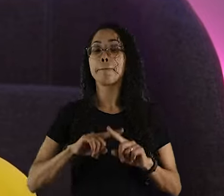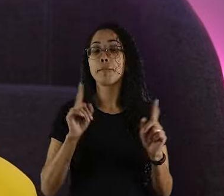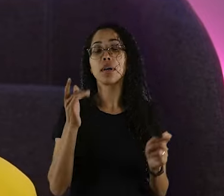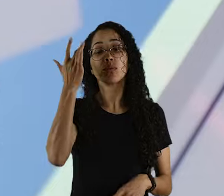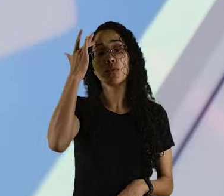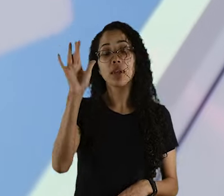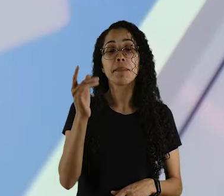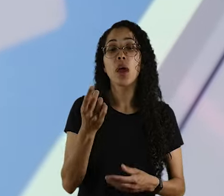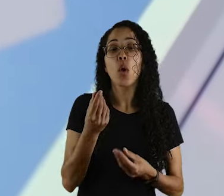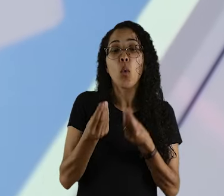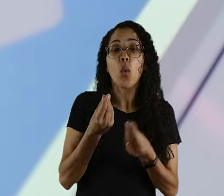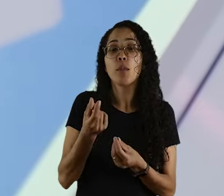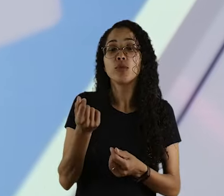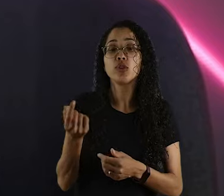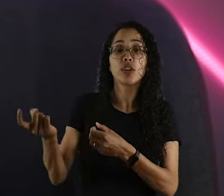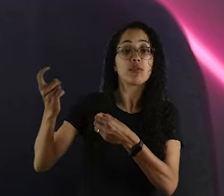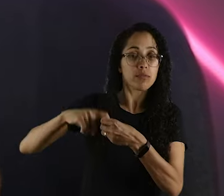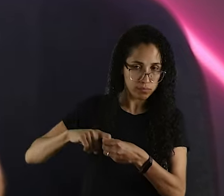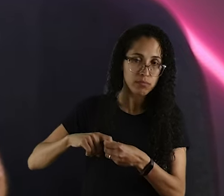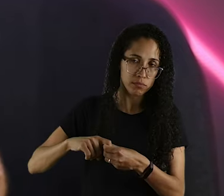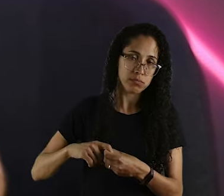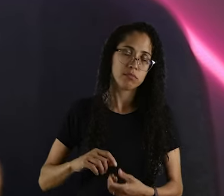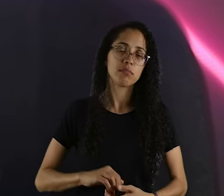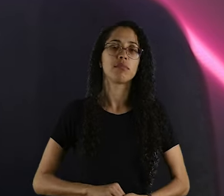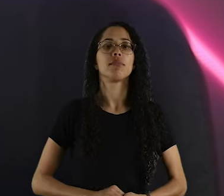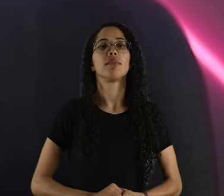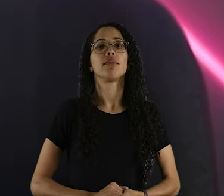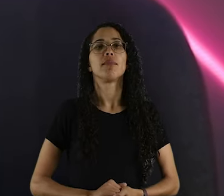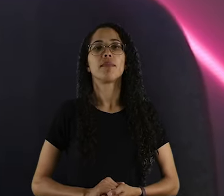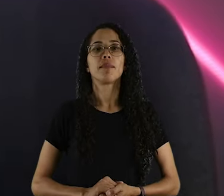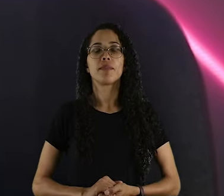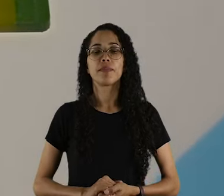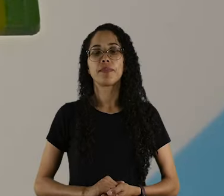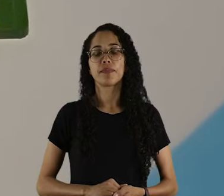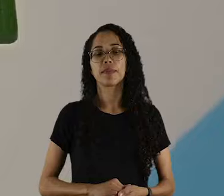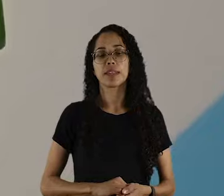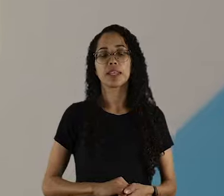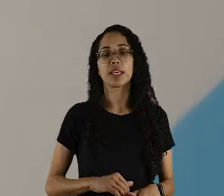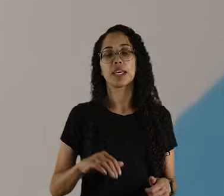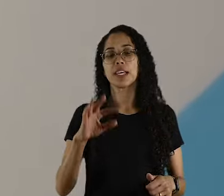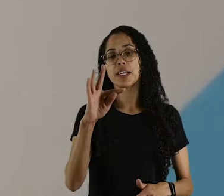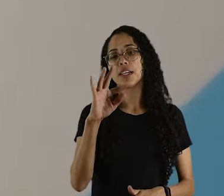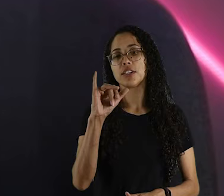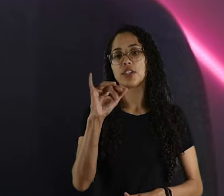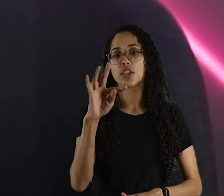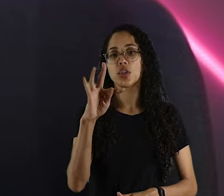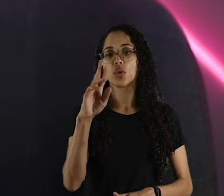de saldo positivo. Títulos privados tem alguma coisa.